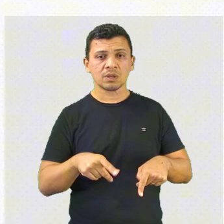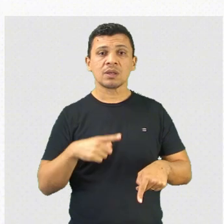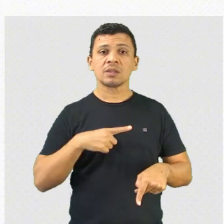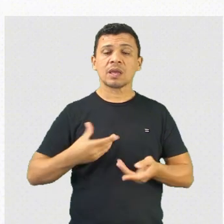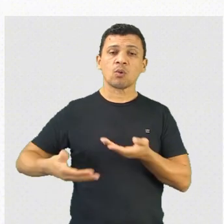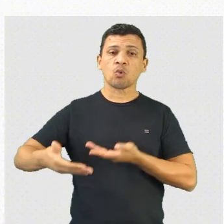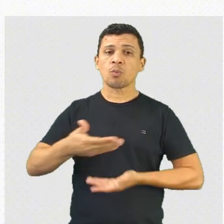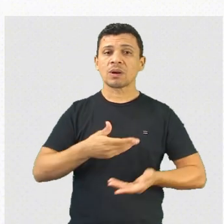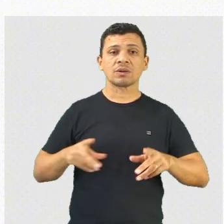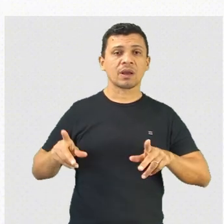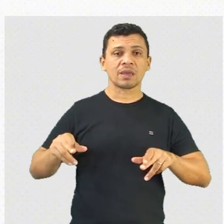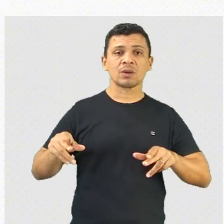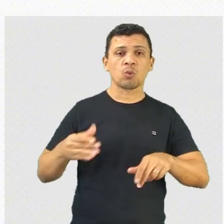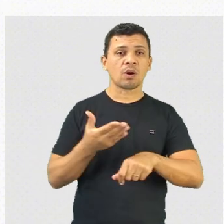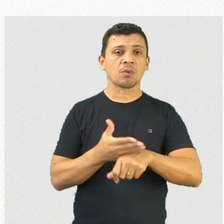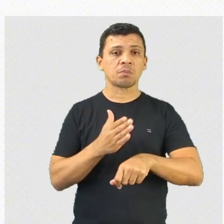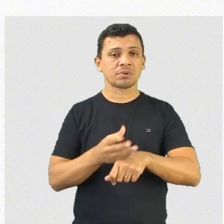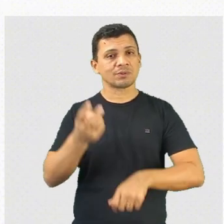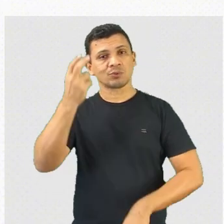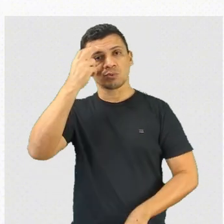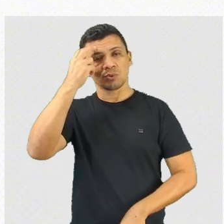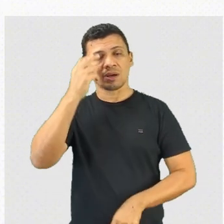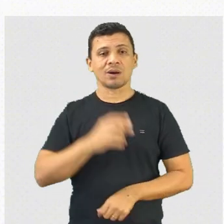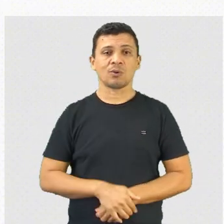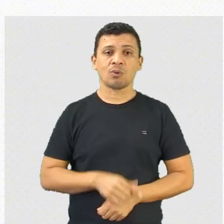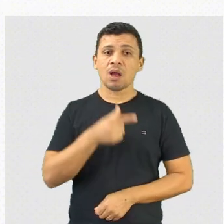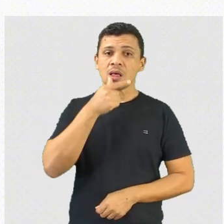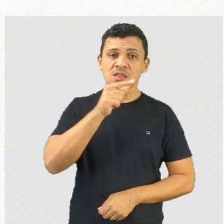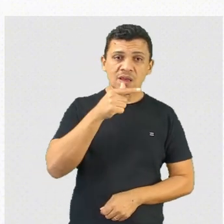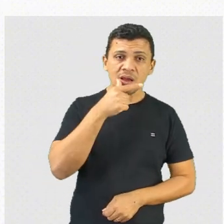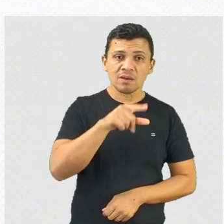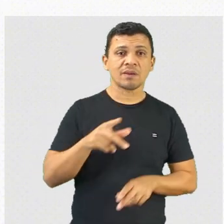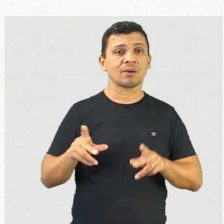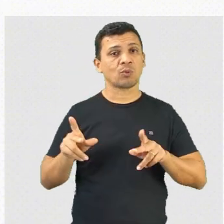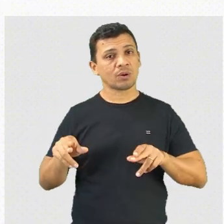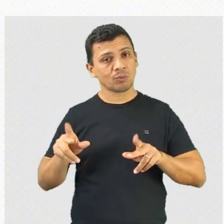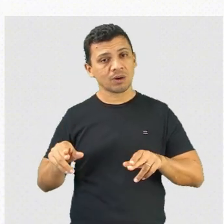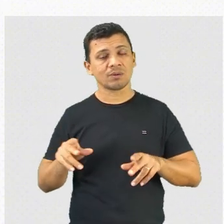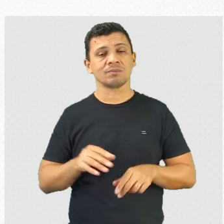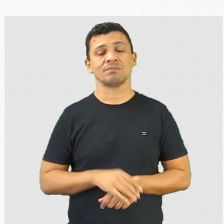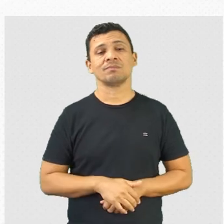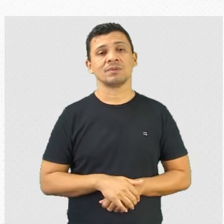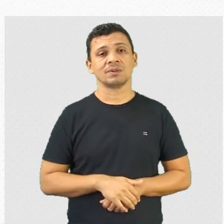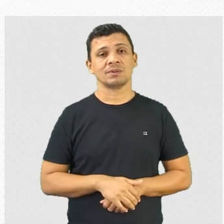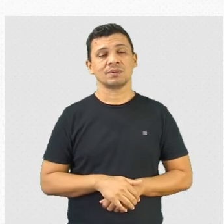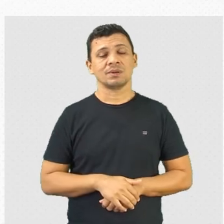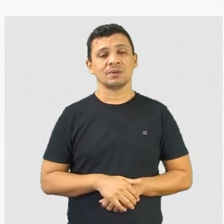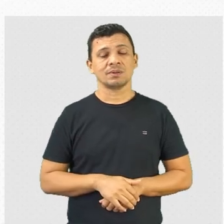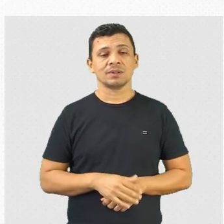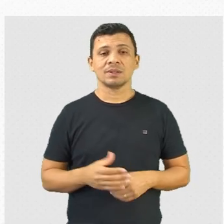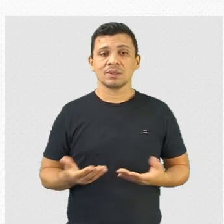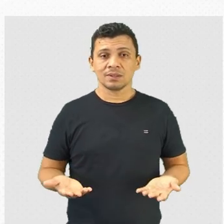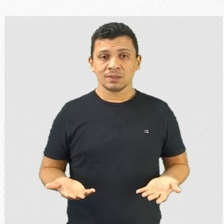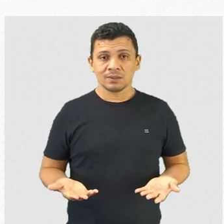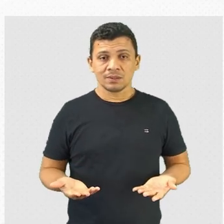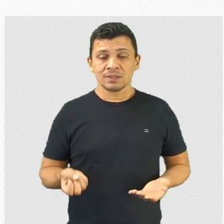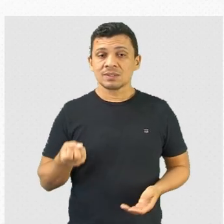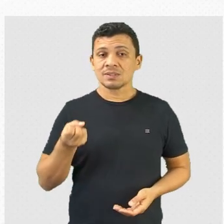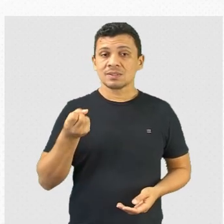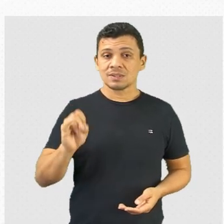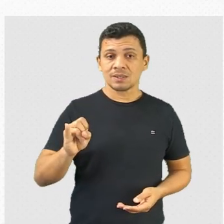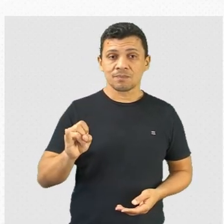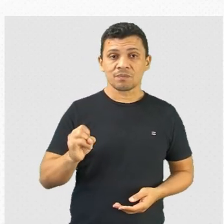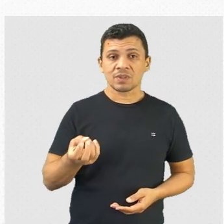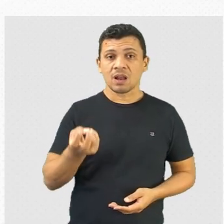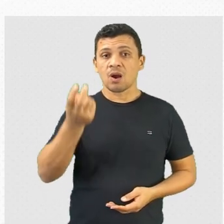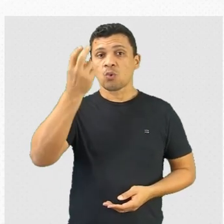compartilham das mesmas práticas culturais, da mesma língua, por exemplo. Até aí tudo bem? Então, se a cultura,